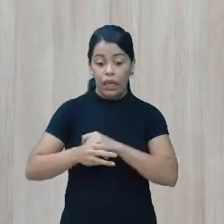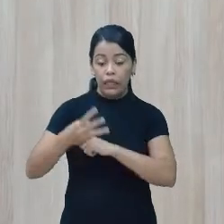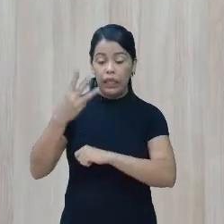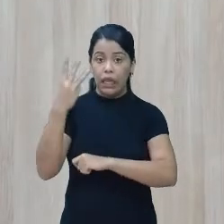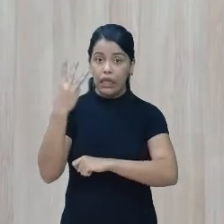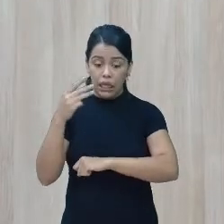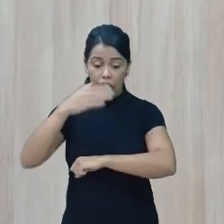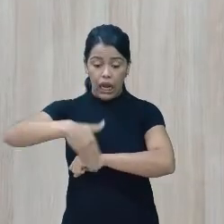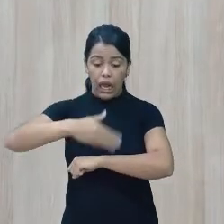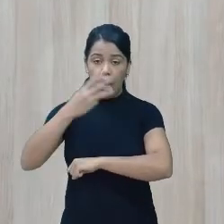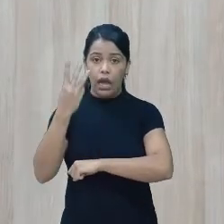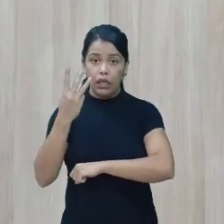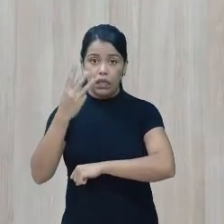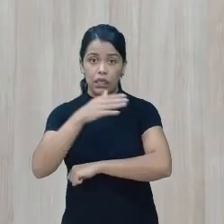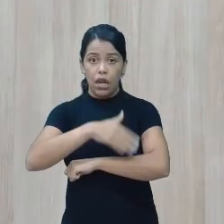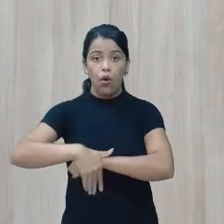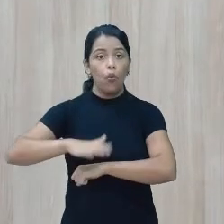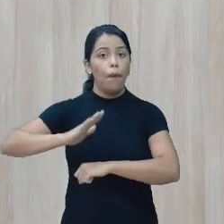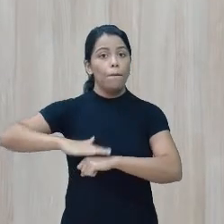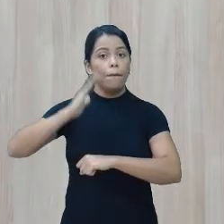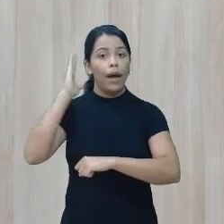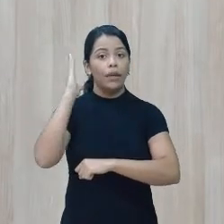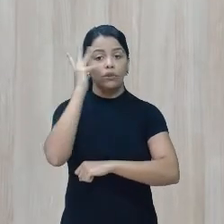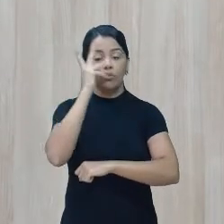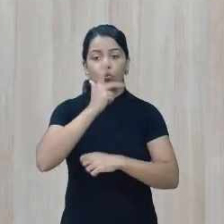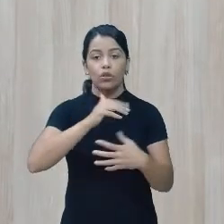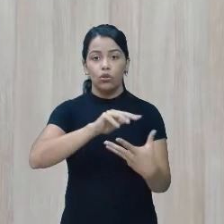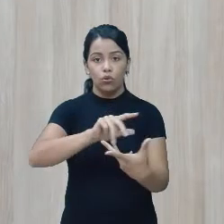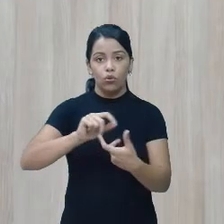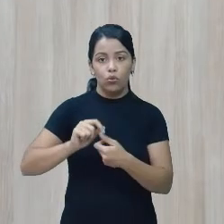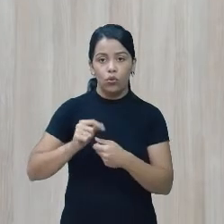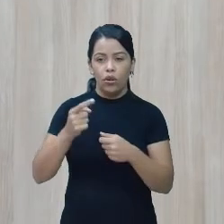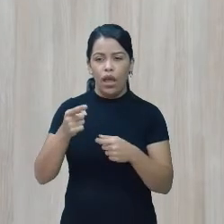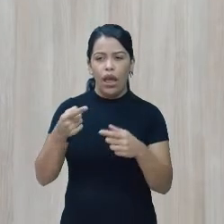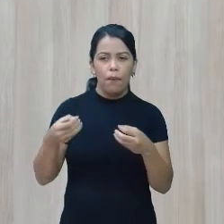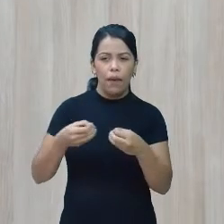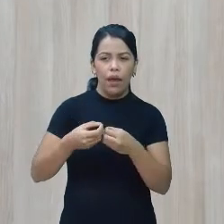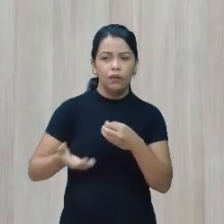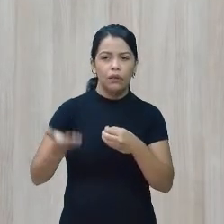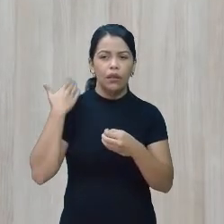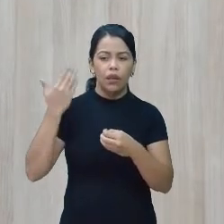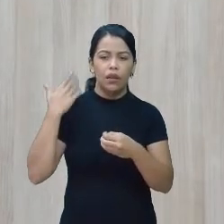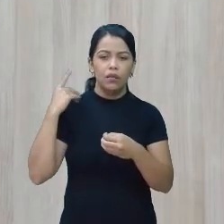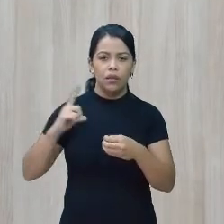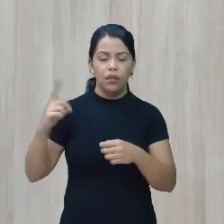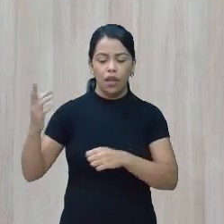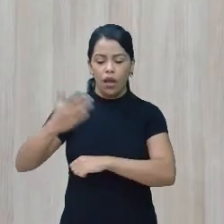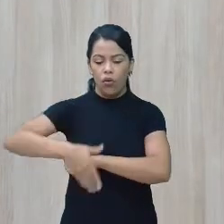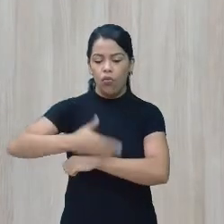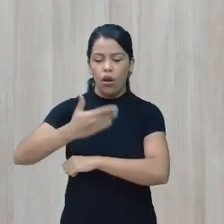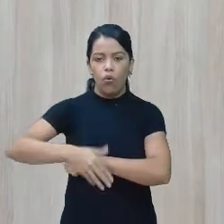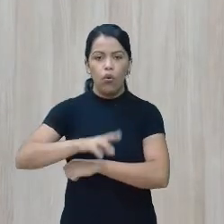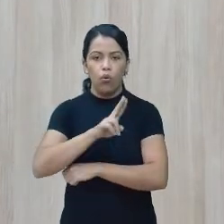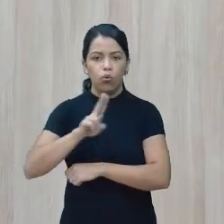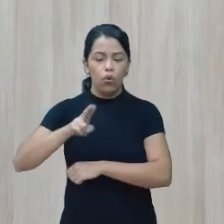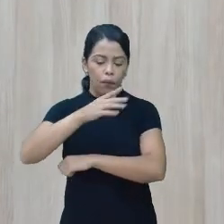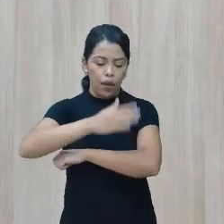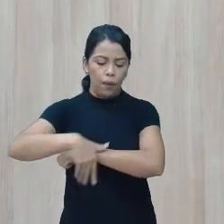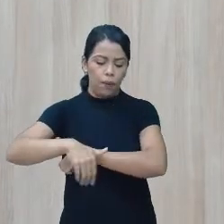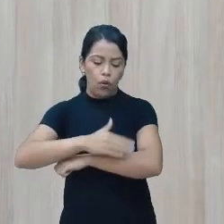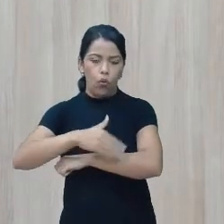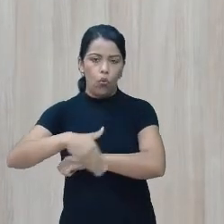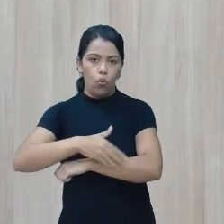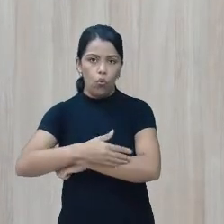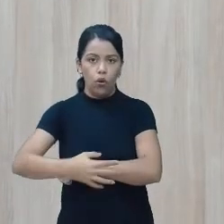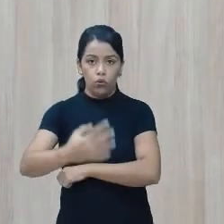casas foram erguidas ali na chamada antiga Rua dos Judeus, não à toa que lá foi construída também a primeira sinagoga